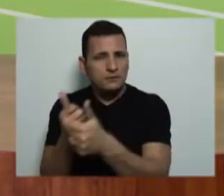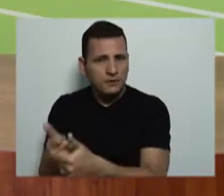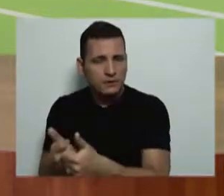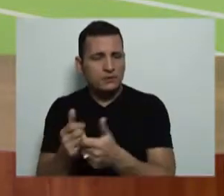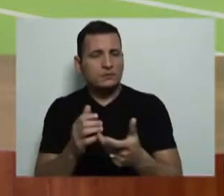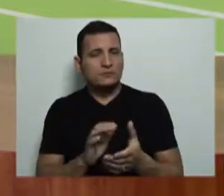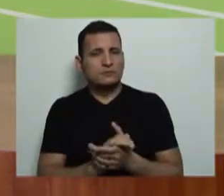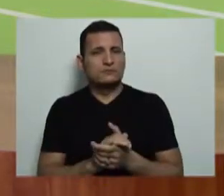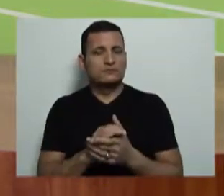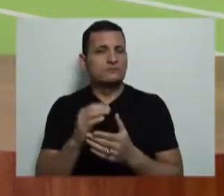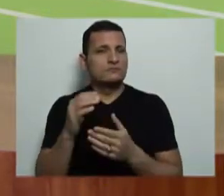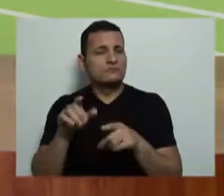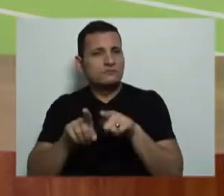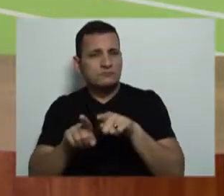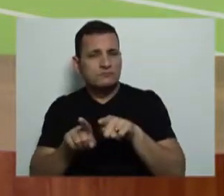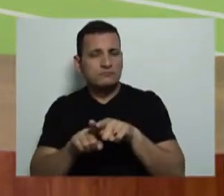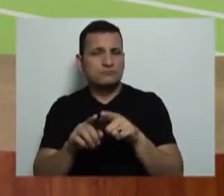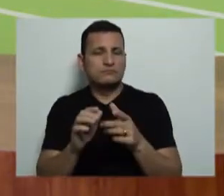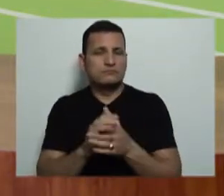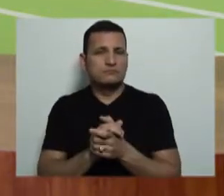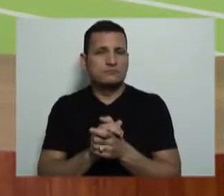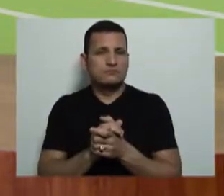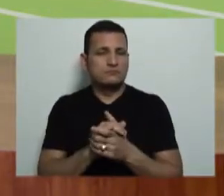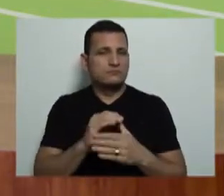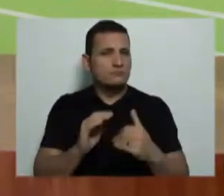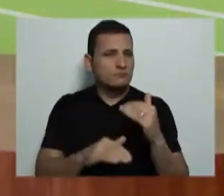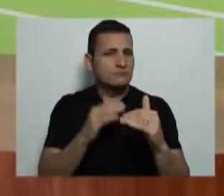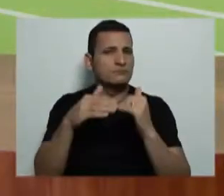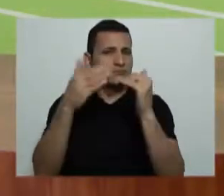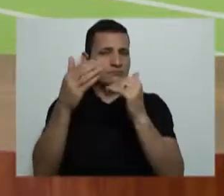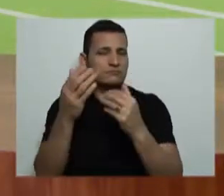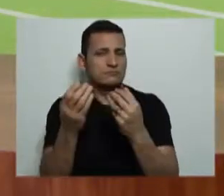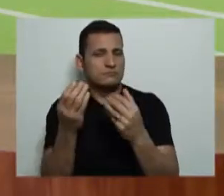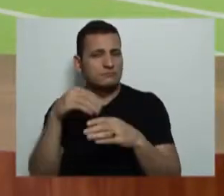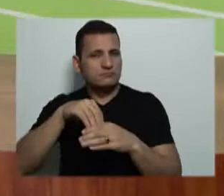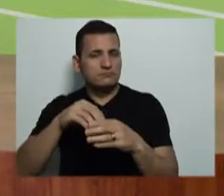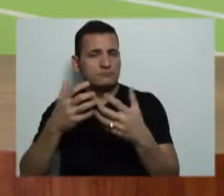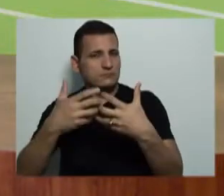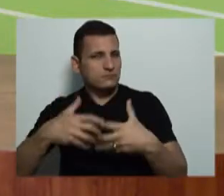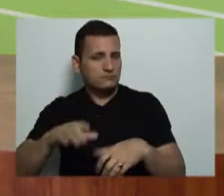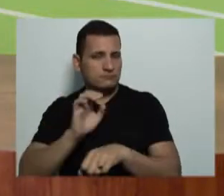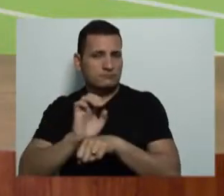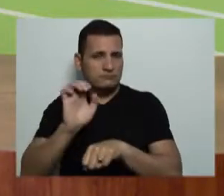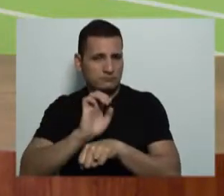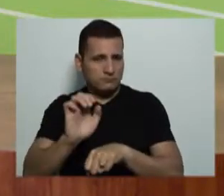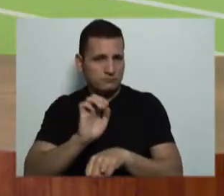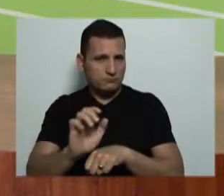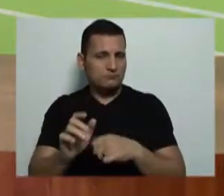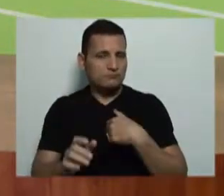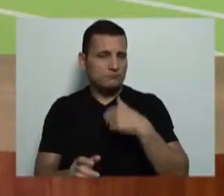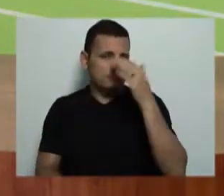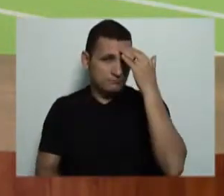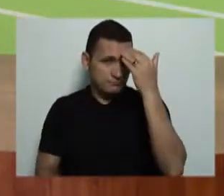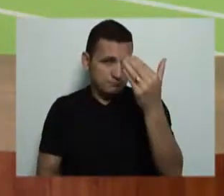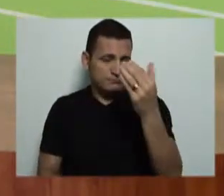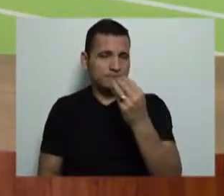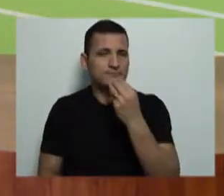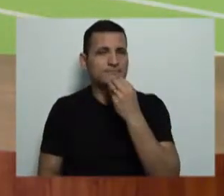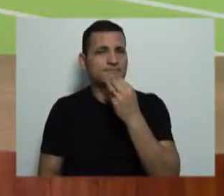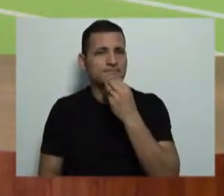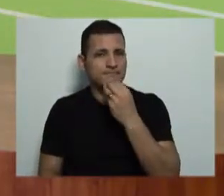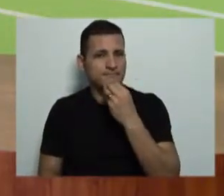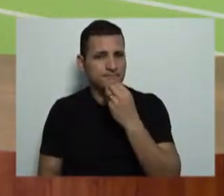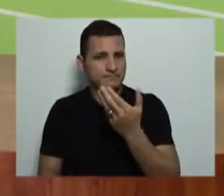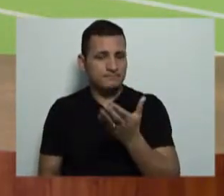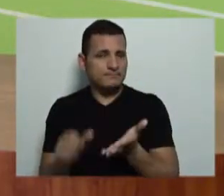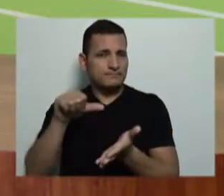e, principalmente, em relação ao desenvolvimento do estágio no IFRO. Agradeço a oportunidade que foi dada ao Campus